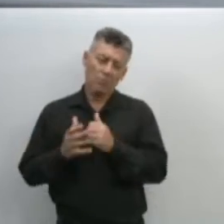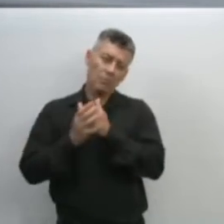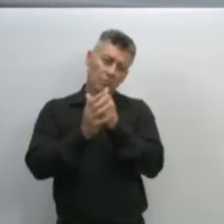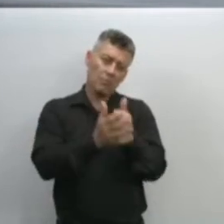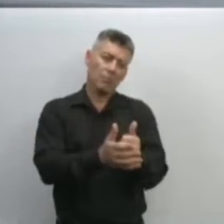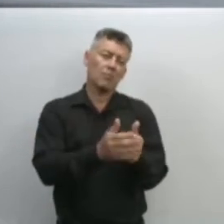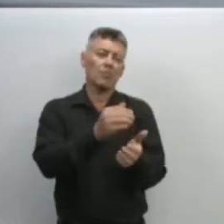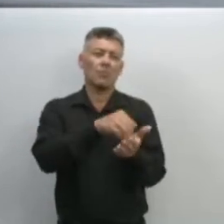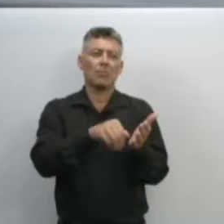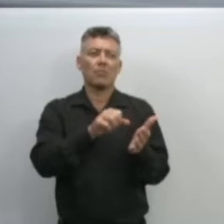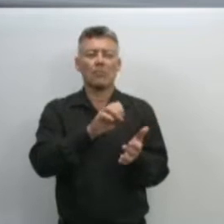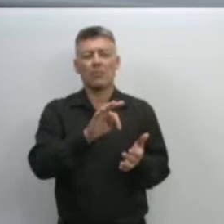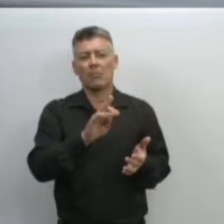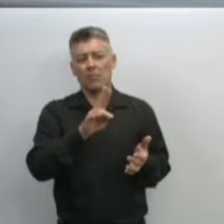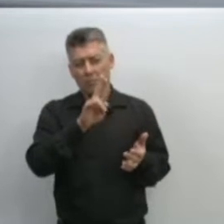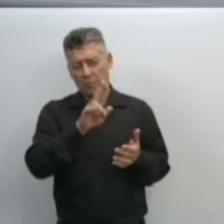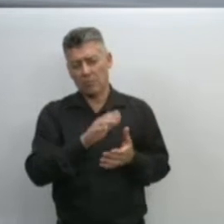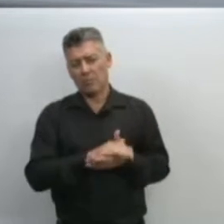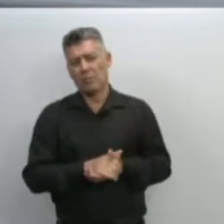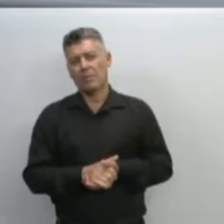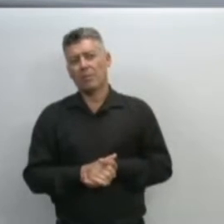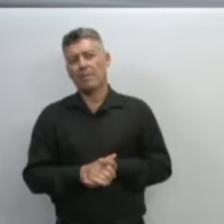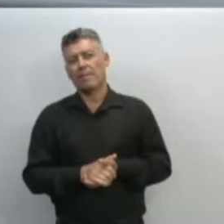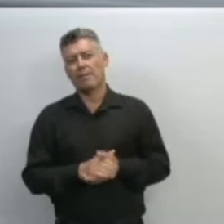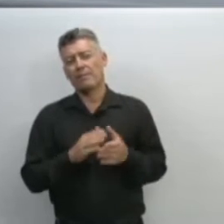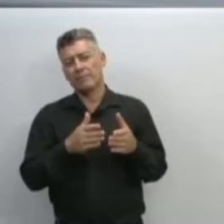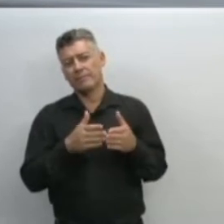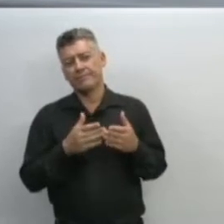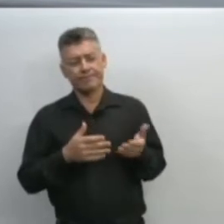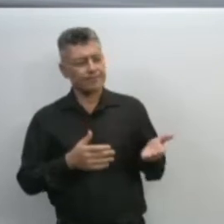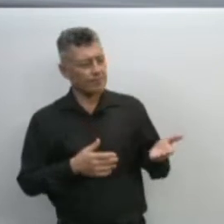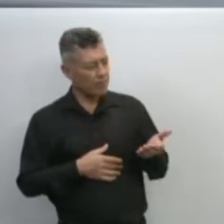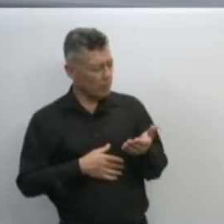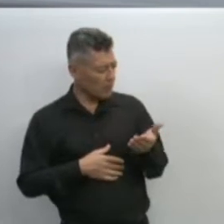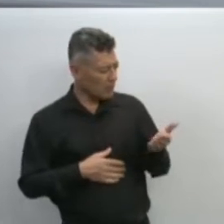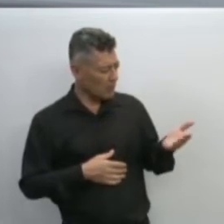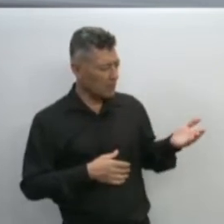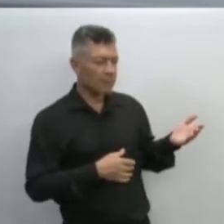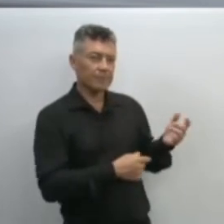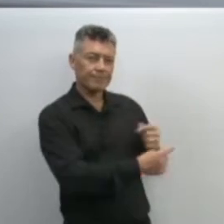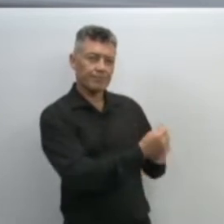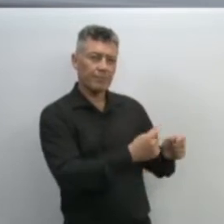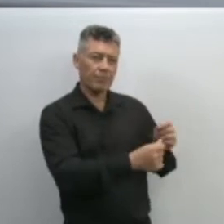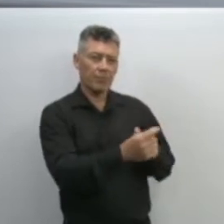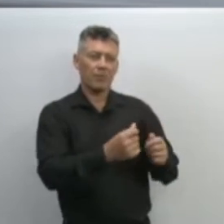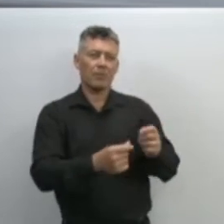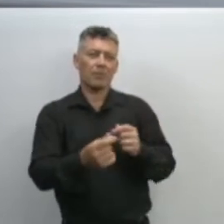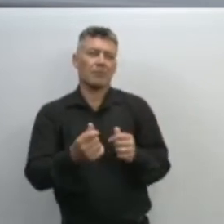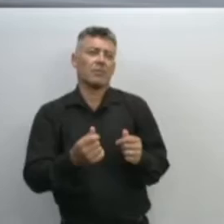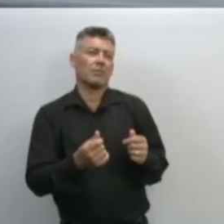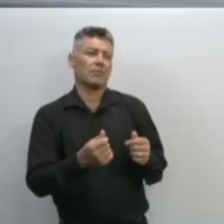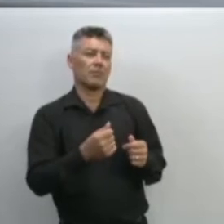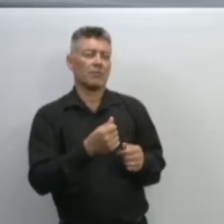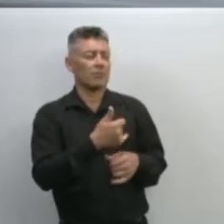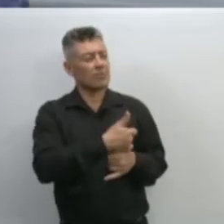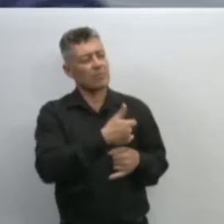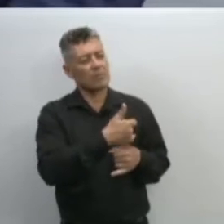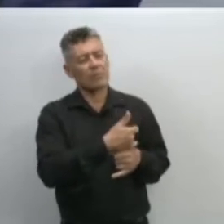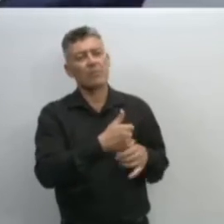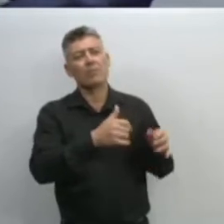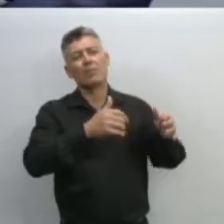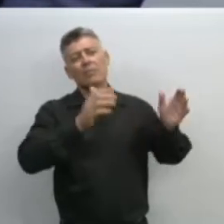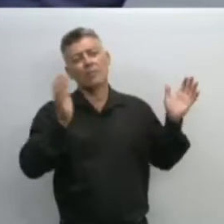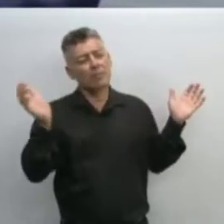Mobilidade Urbana, STTU, a pedido dos comerciantes, donos de hotéis, de pousadas, ali da Praia do